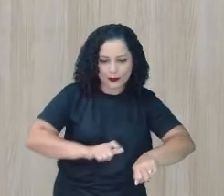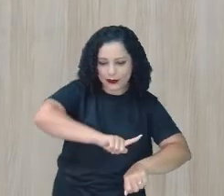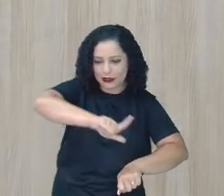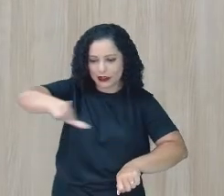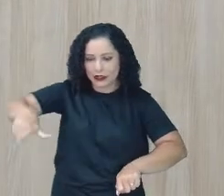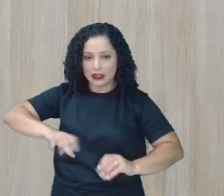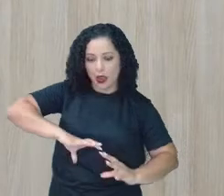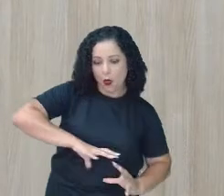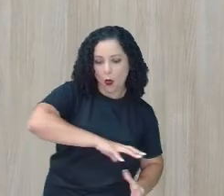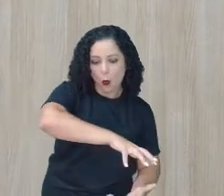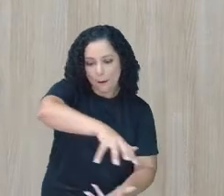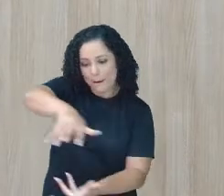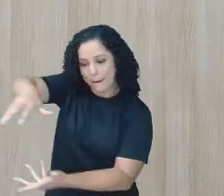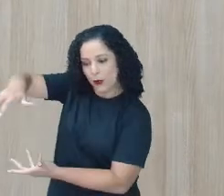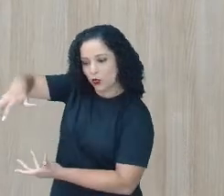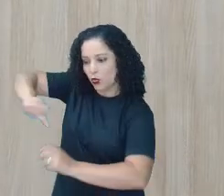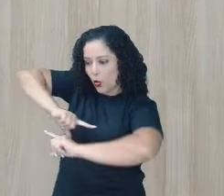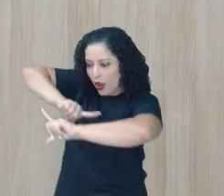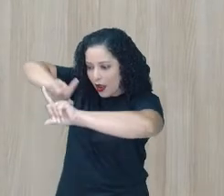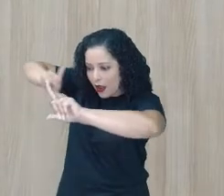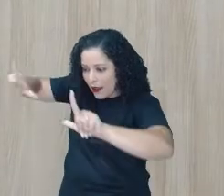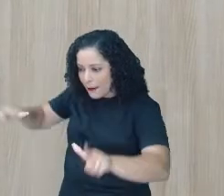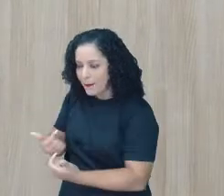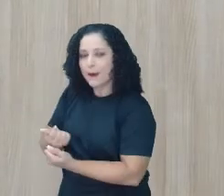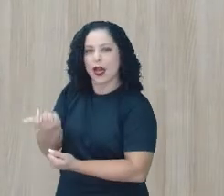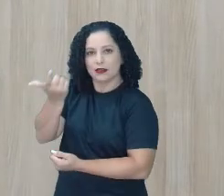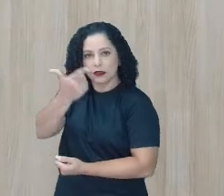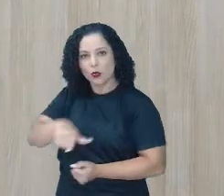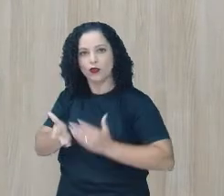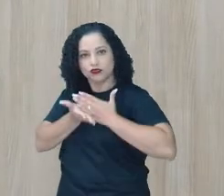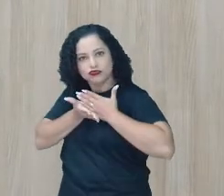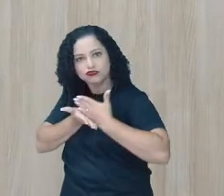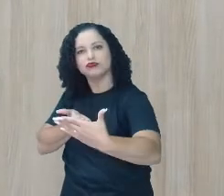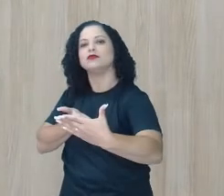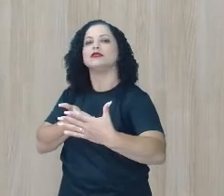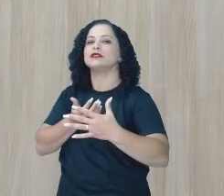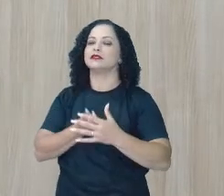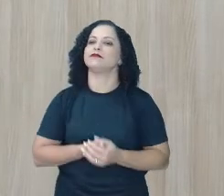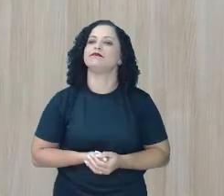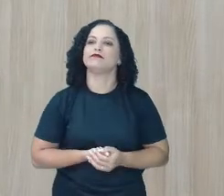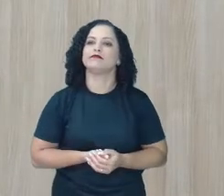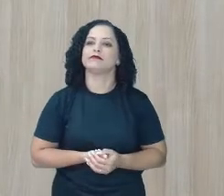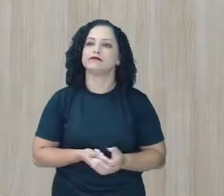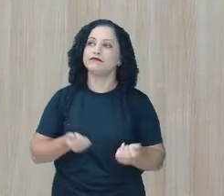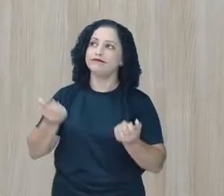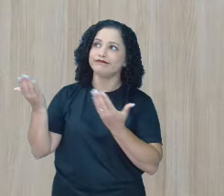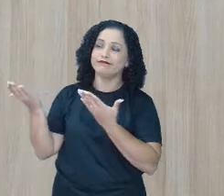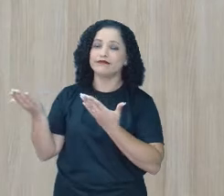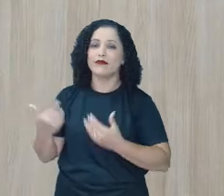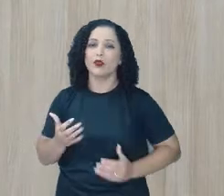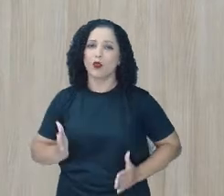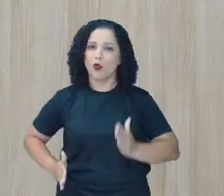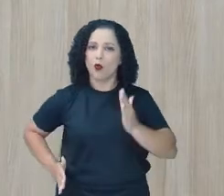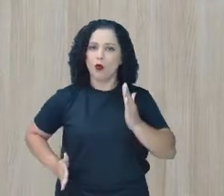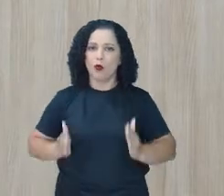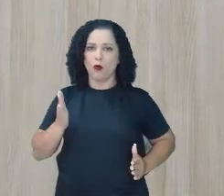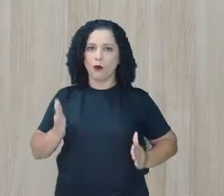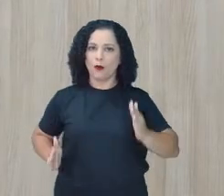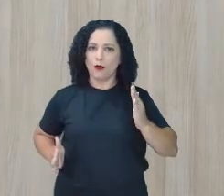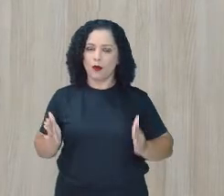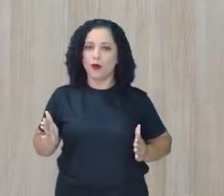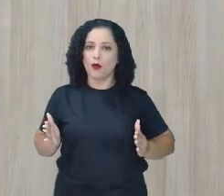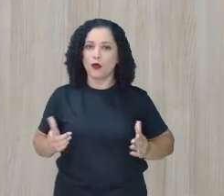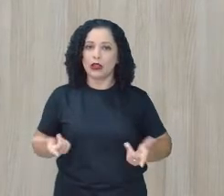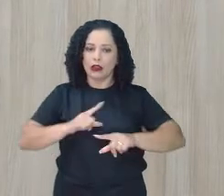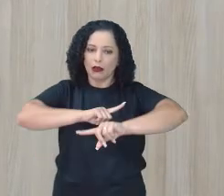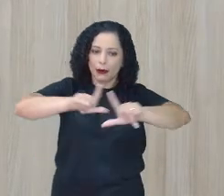Terra, torná-la habitável de novo. E a história gira em torno dele, enquanto a humanidade se hospeda em